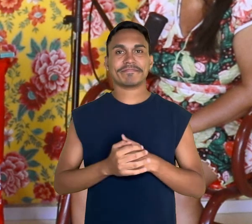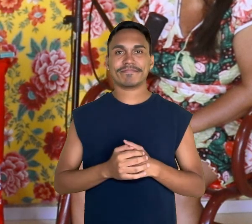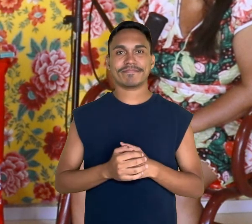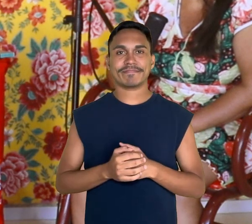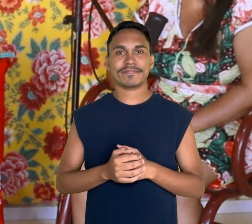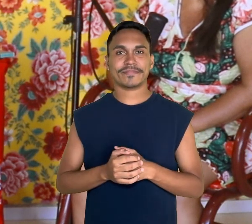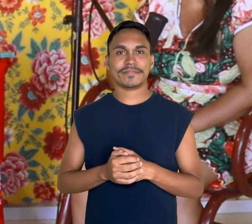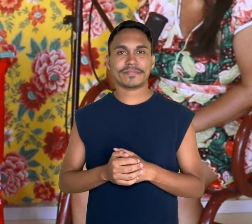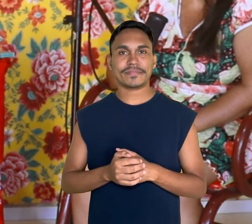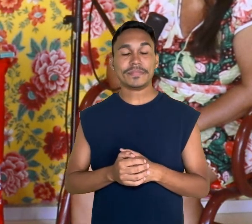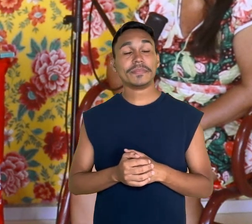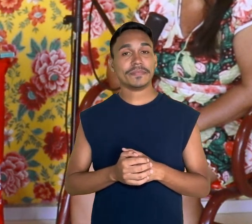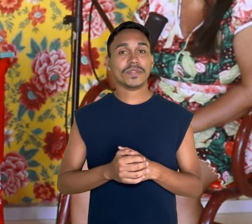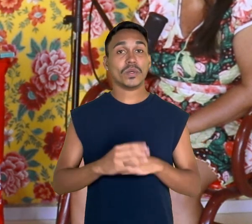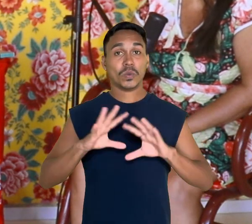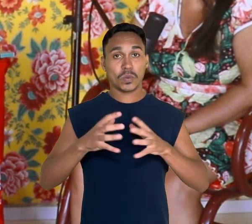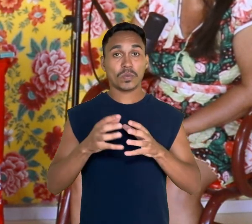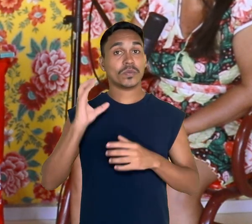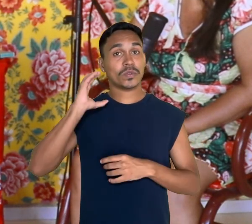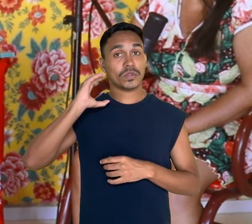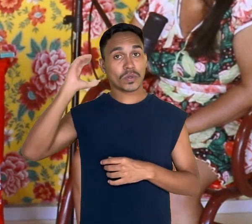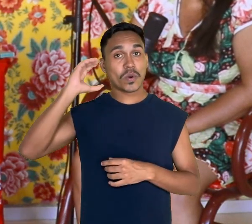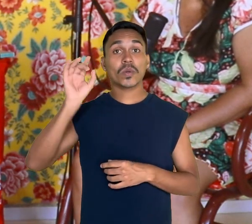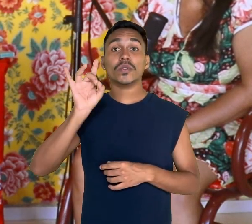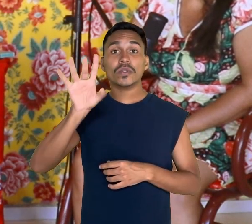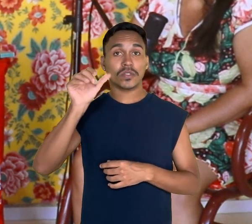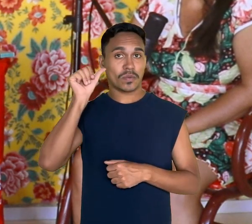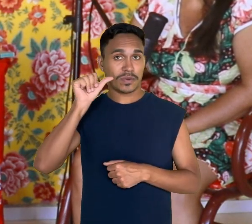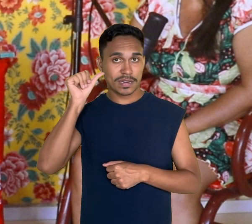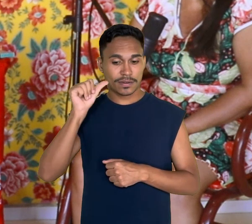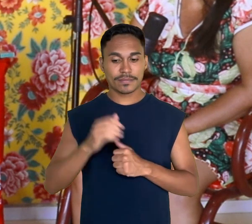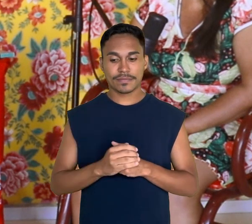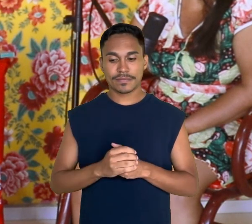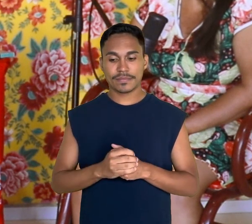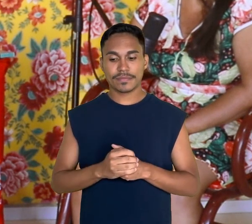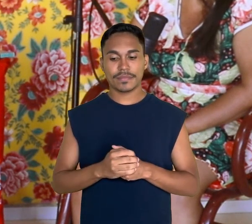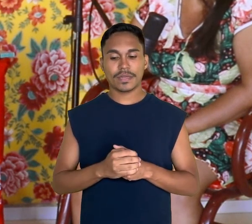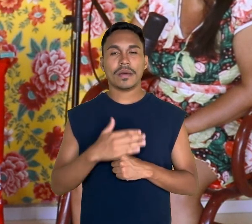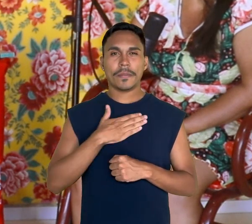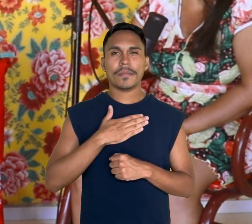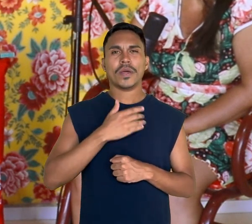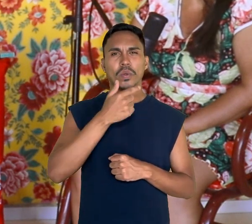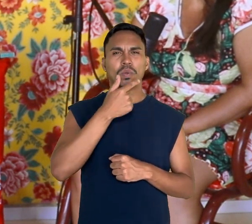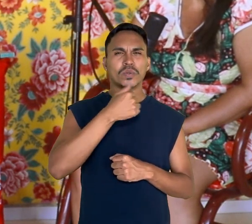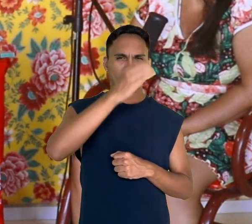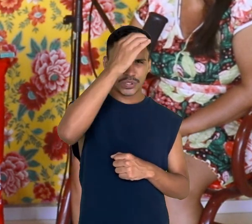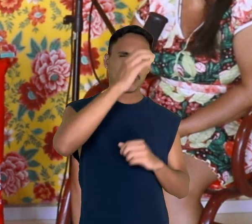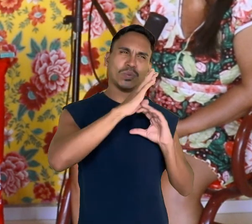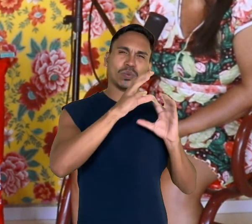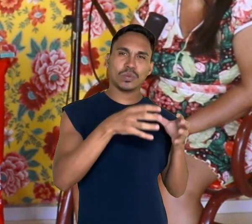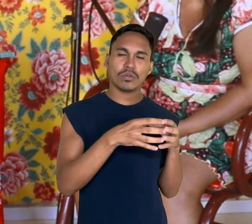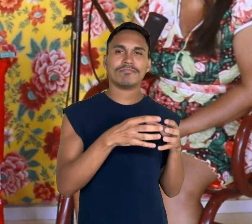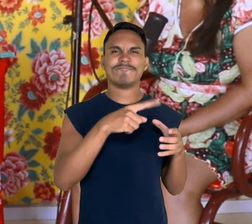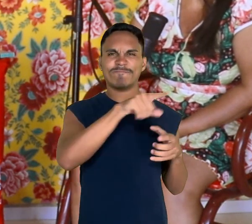Por questões da história do nosso coco ser só mulher, e meus tios, não todos, mas alguns dos meus